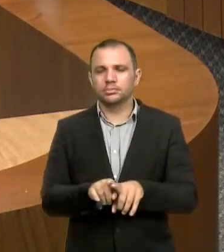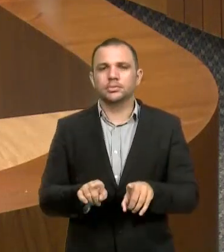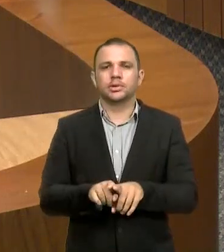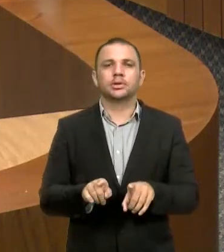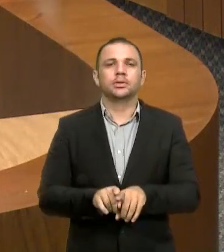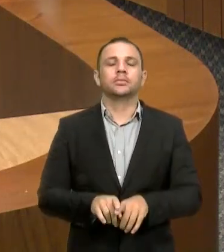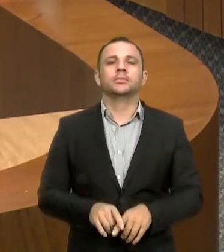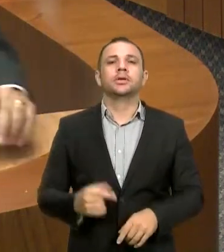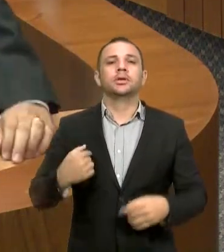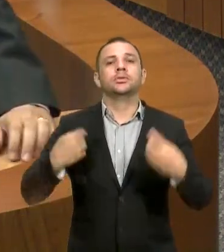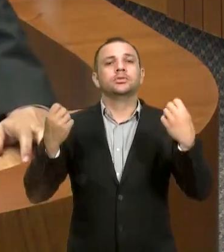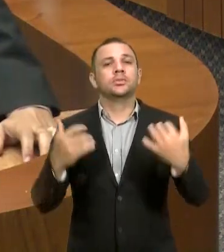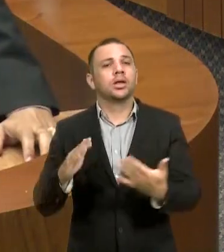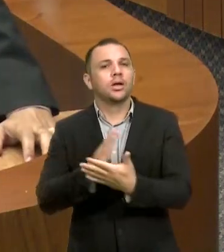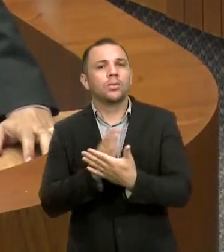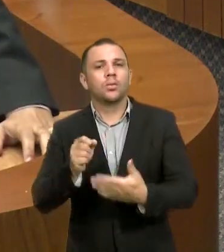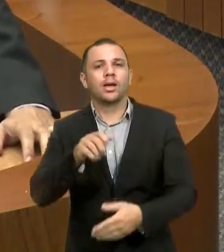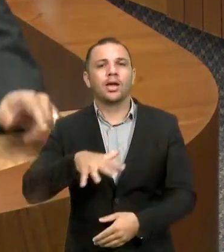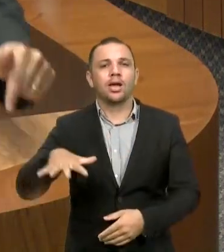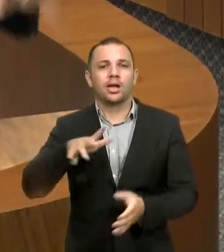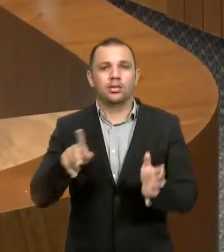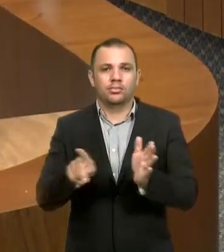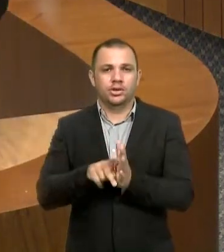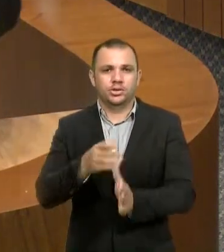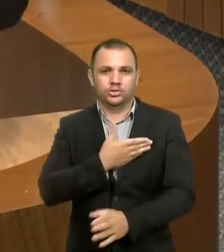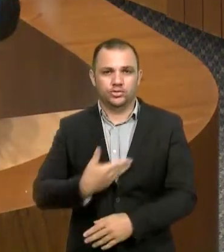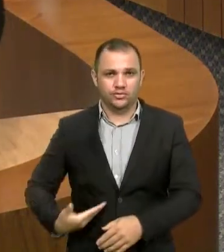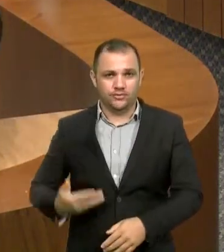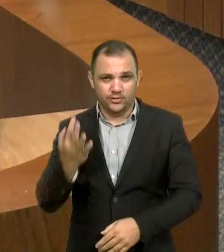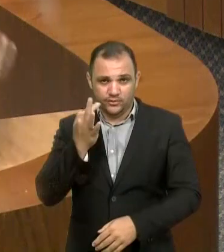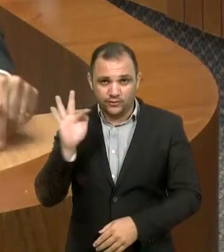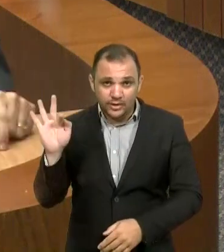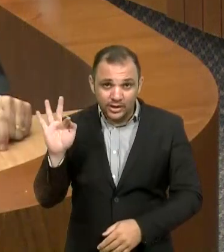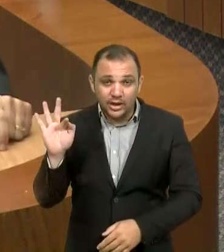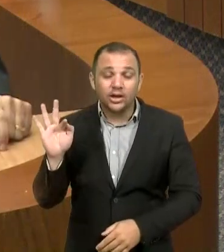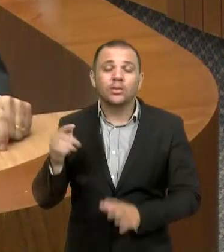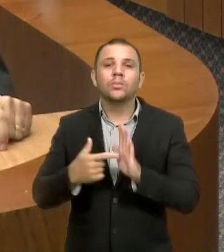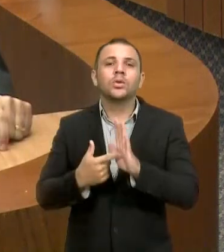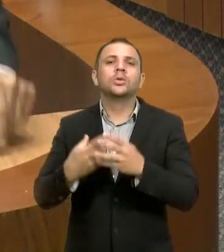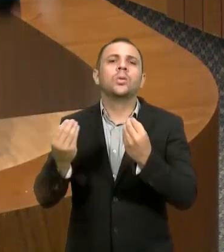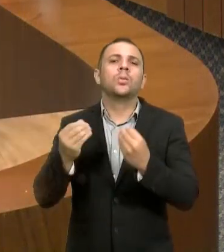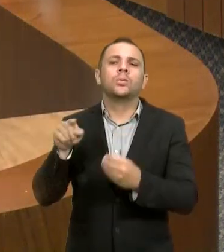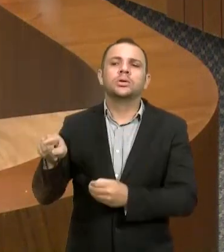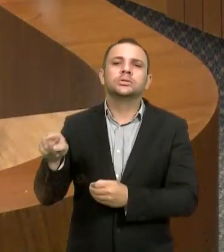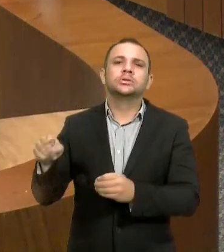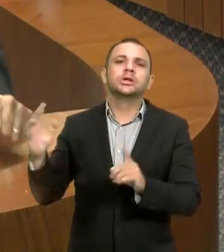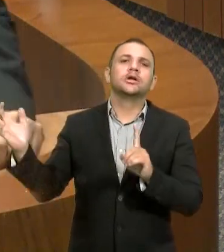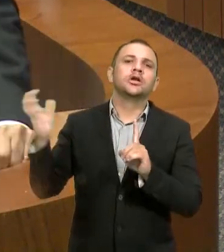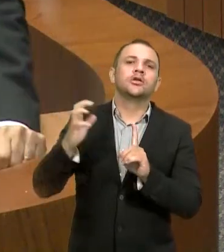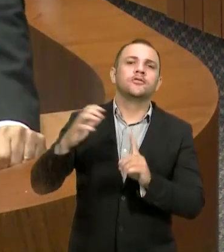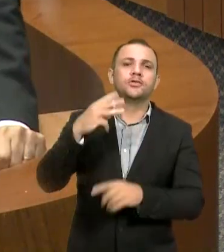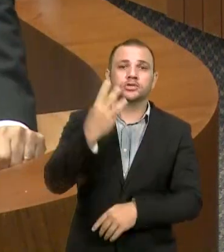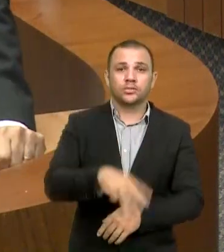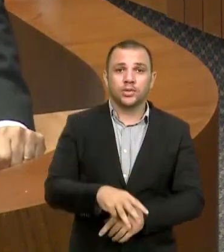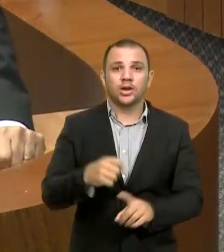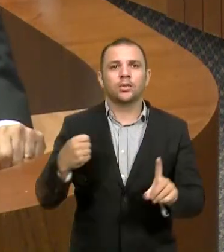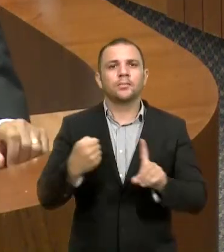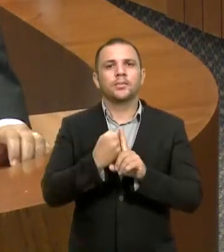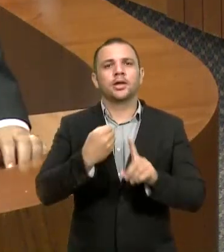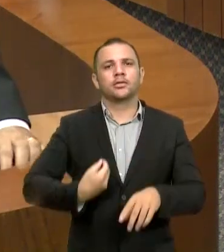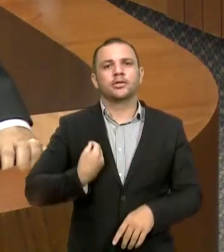destacar algumas áreas do governo federal para saber como isso impacta no Maranhão, impacta na vida de todo